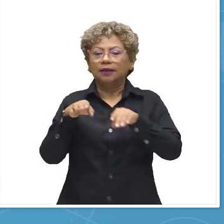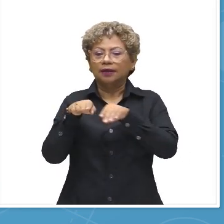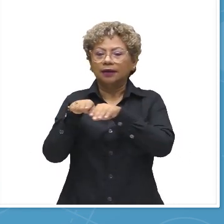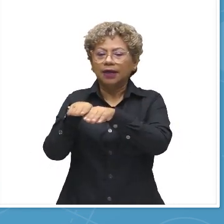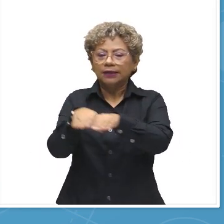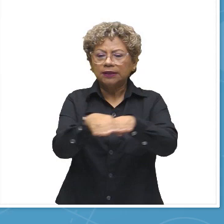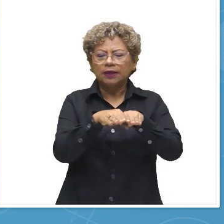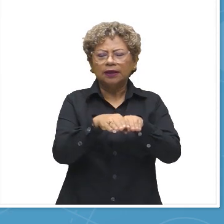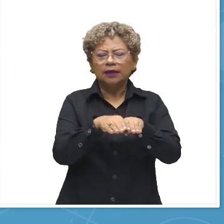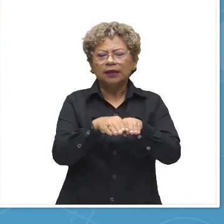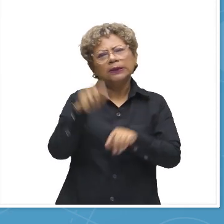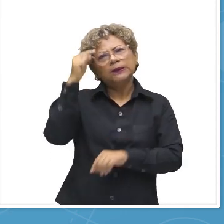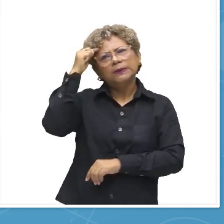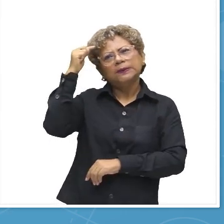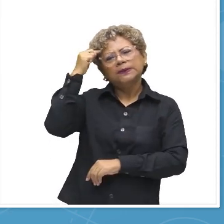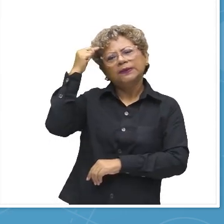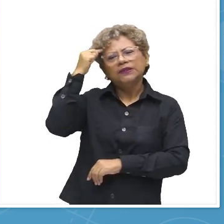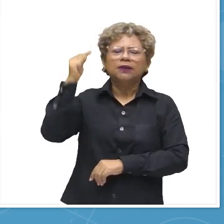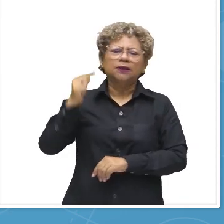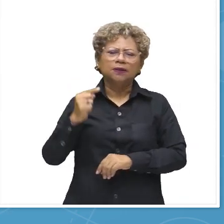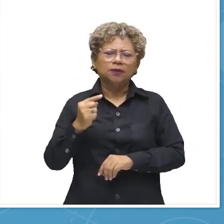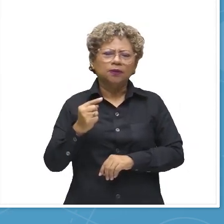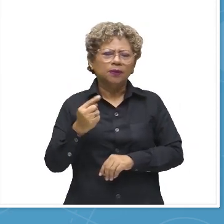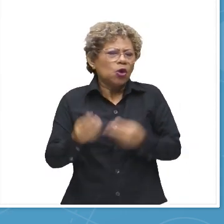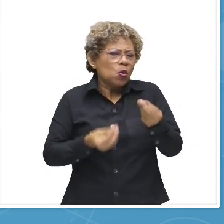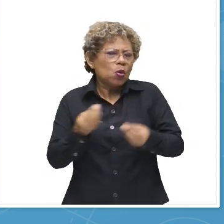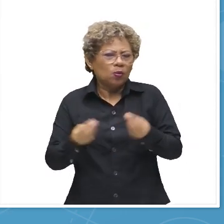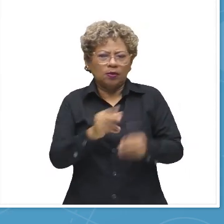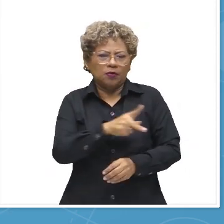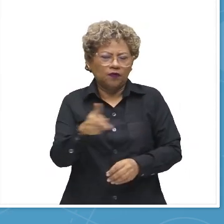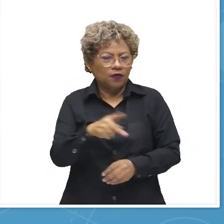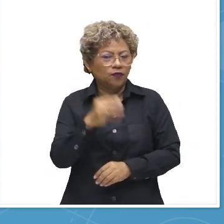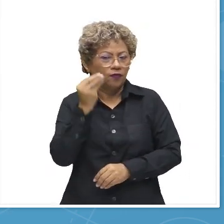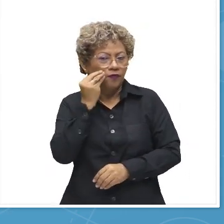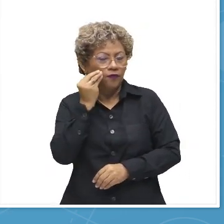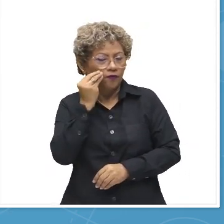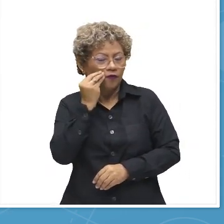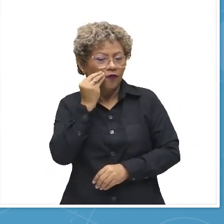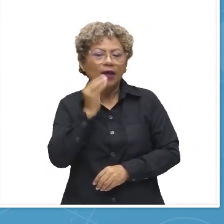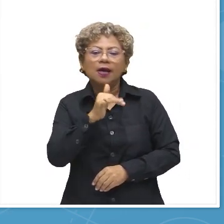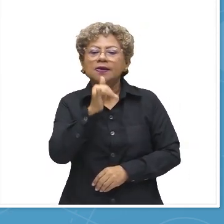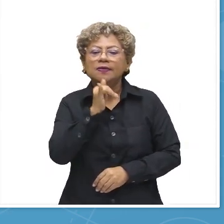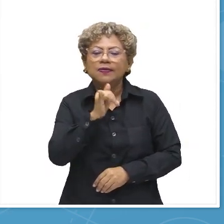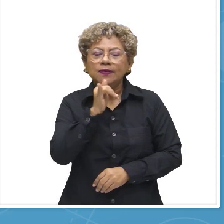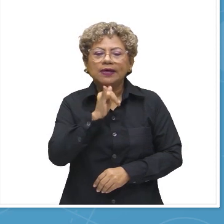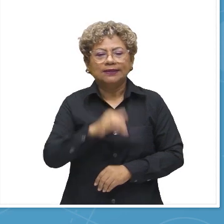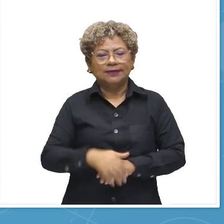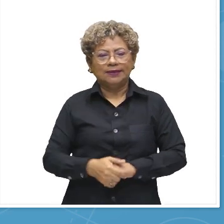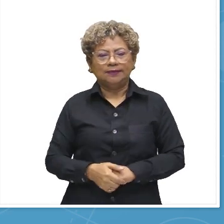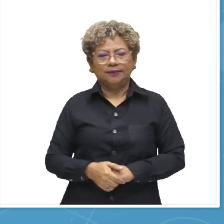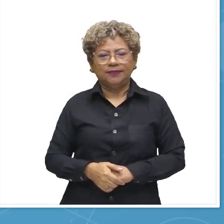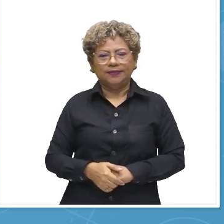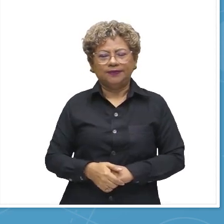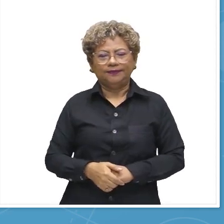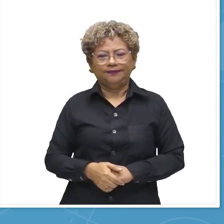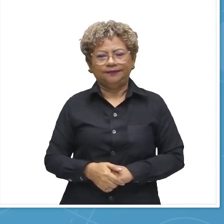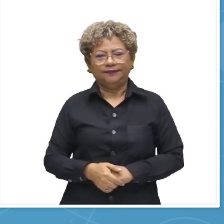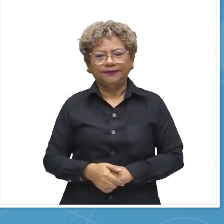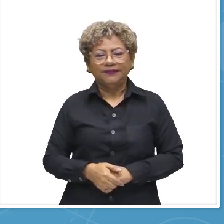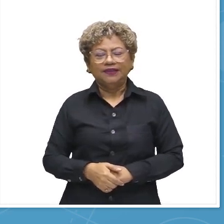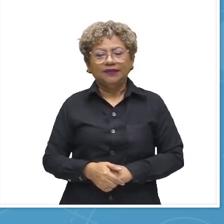assim, professor? Vejam só, aqui nós temos um exemplo de frações equivalentes. Vejam, a